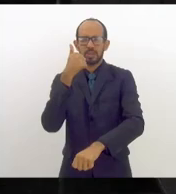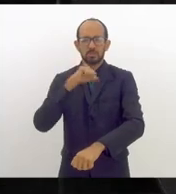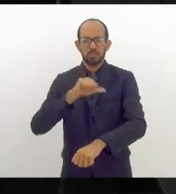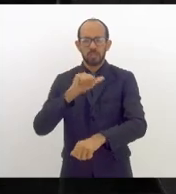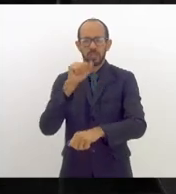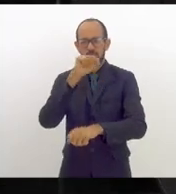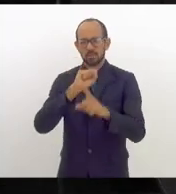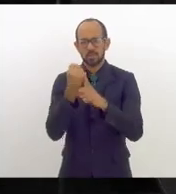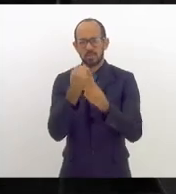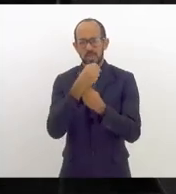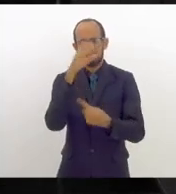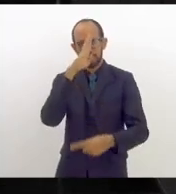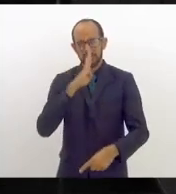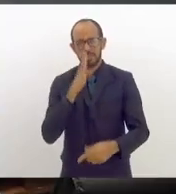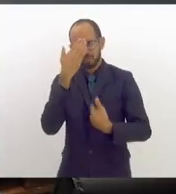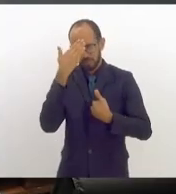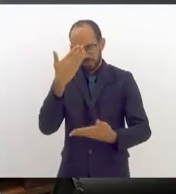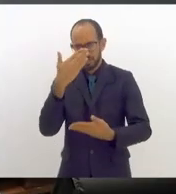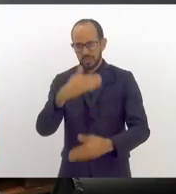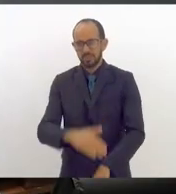brasileira muito obrigado